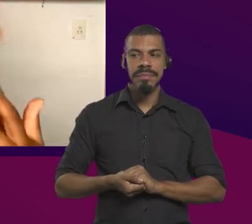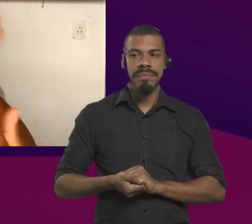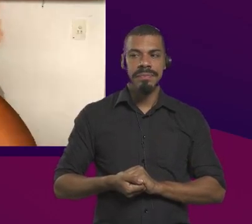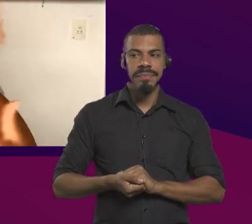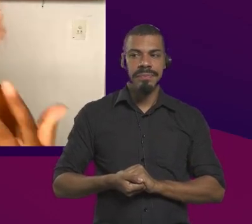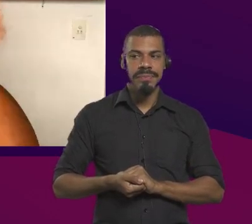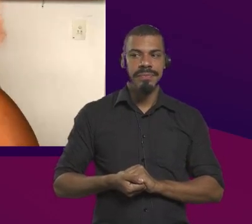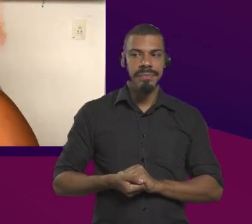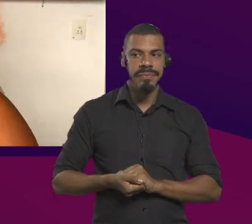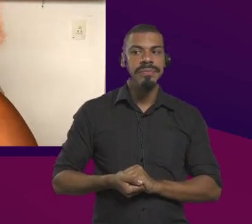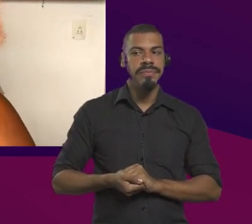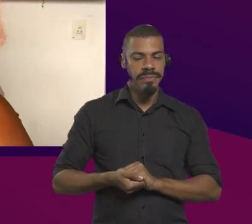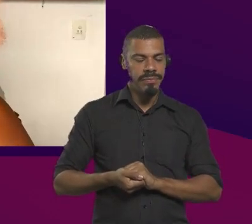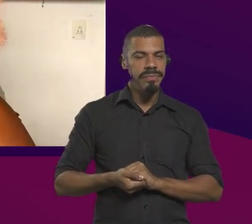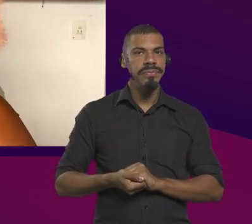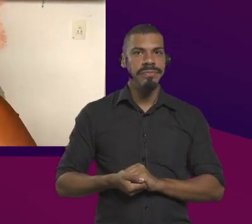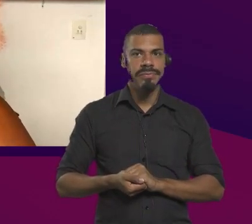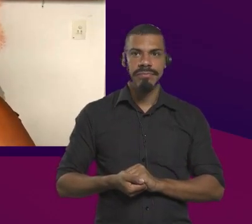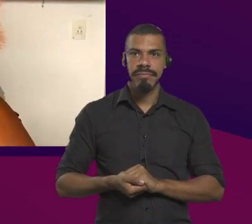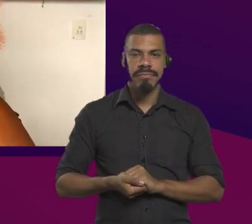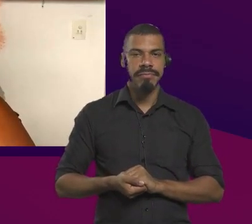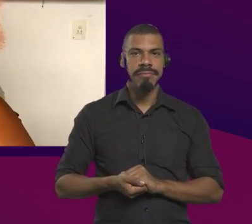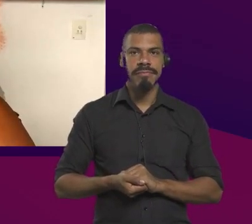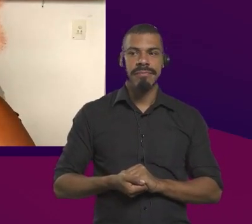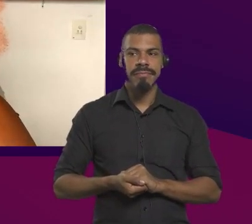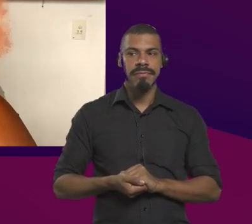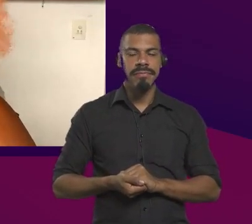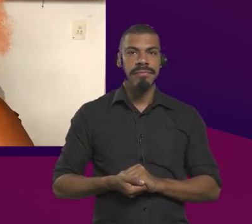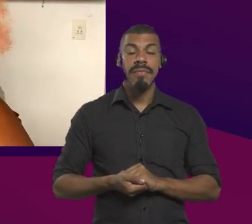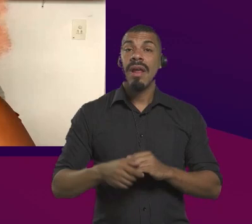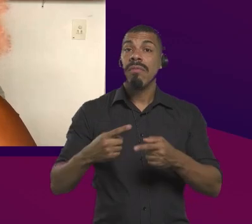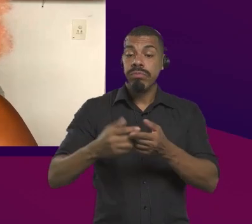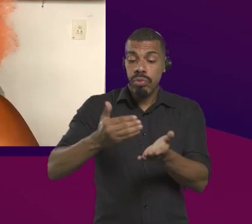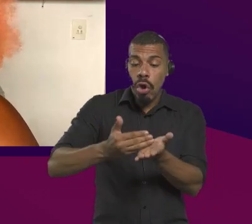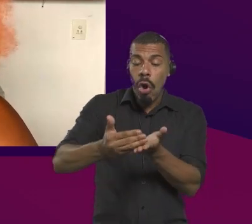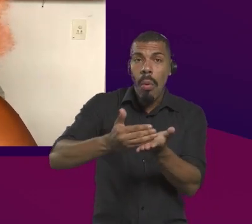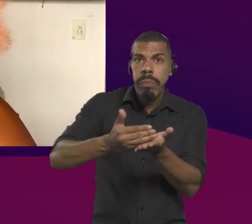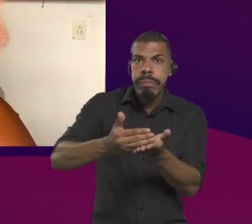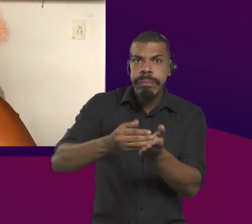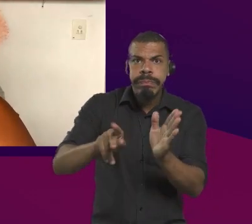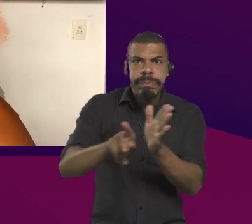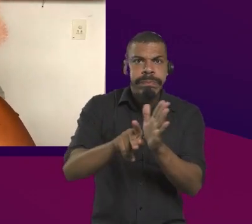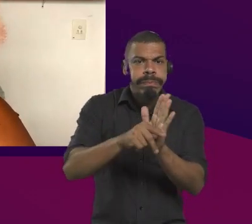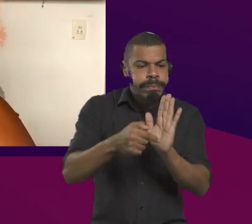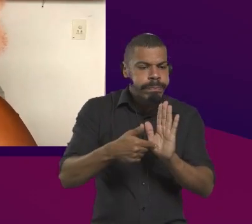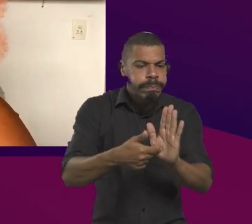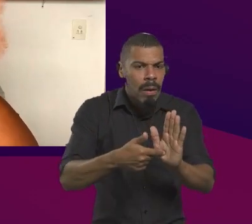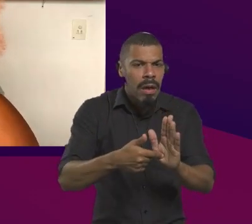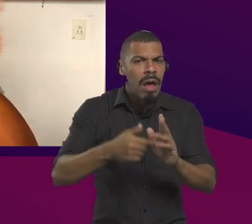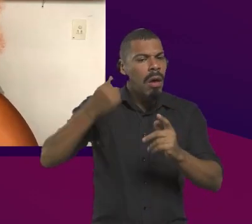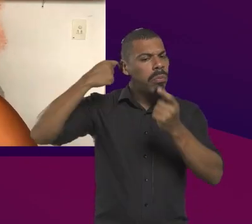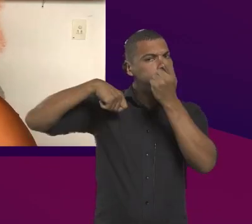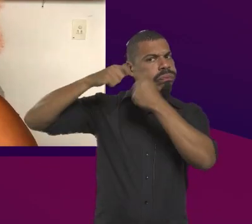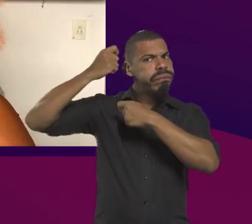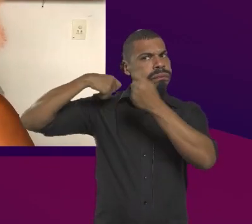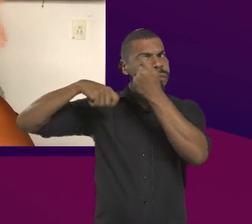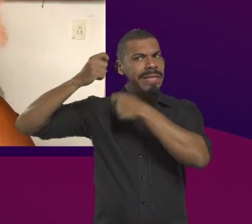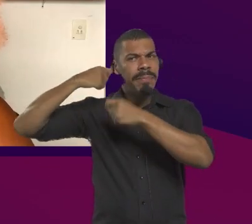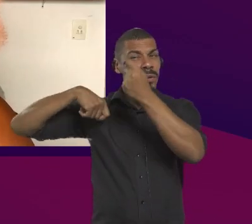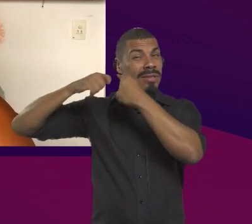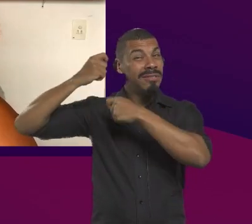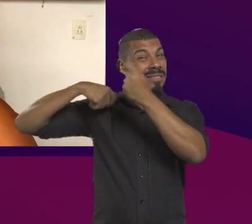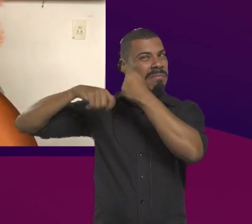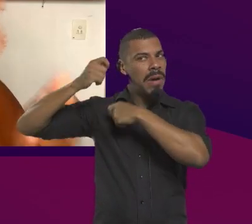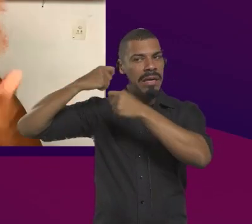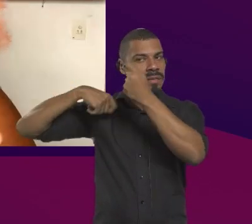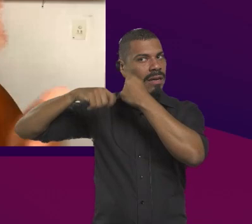Esse entendimento, quando ele aconteceu, que foi quando eu também comecei a repensar cabelo, comecei a repensar como eu me apresentava